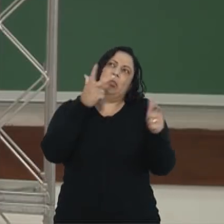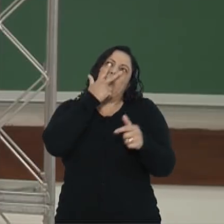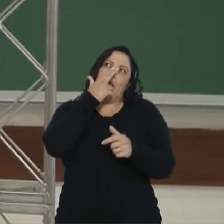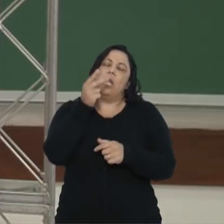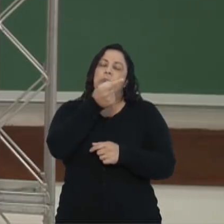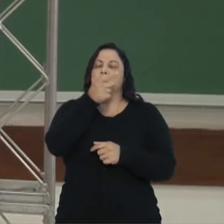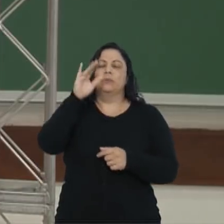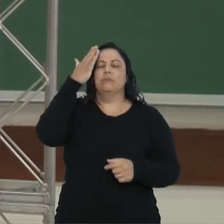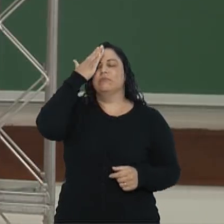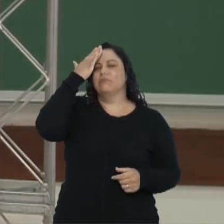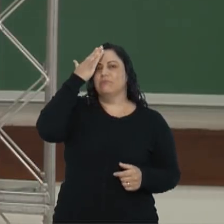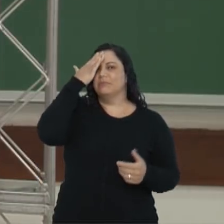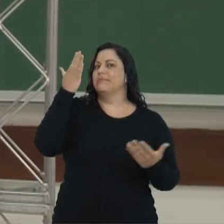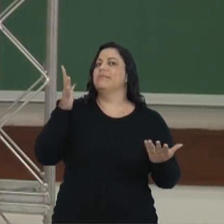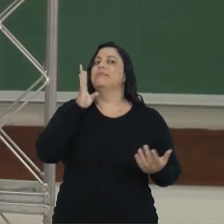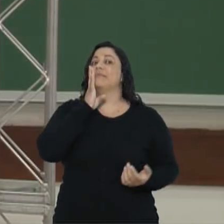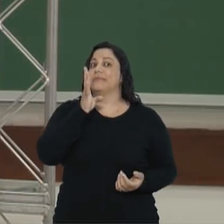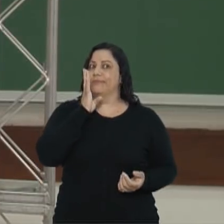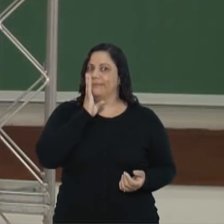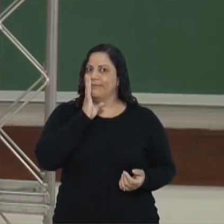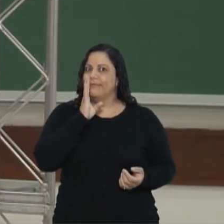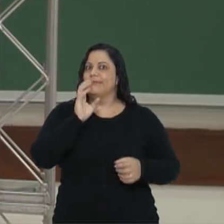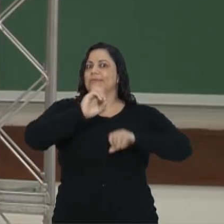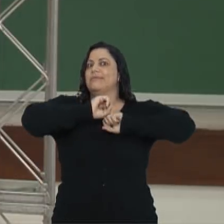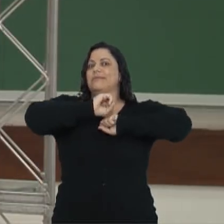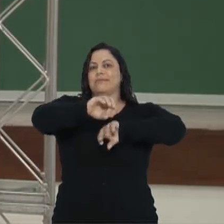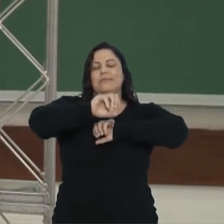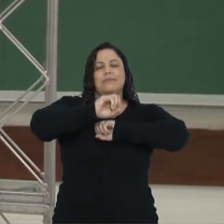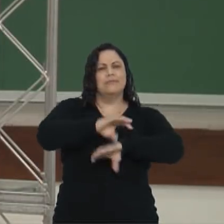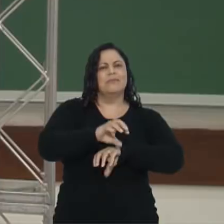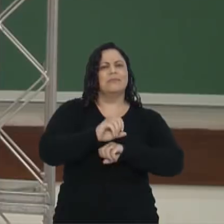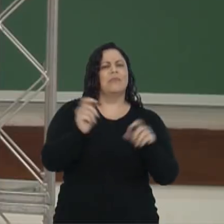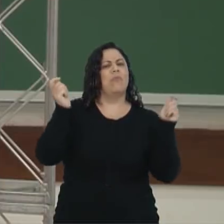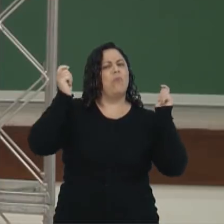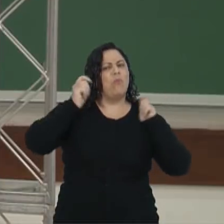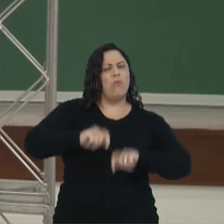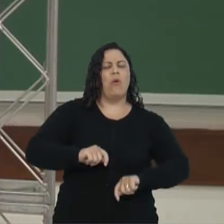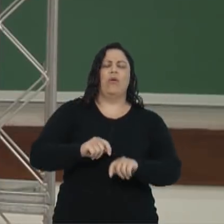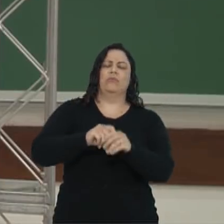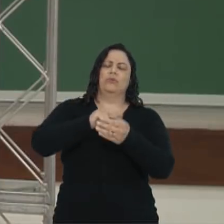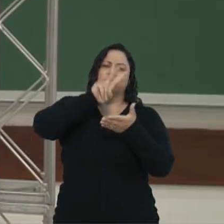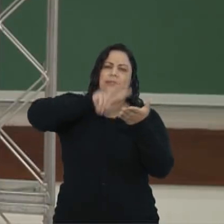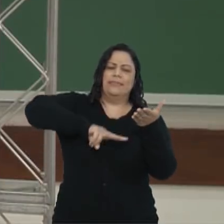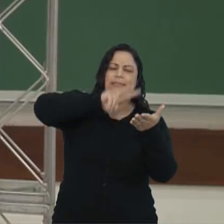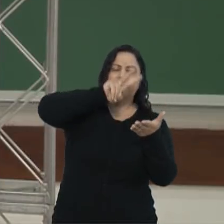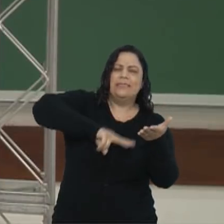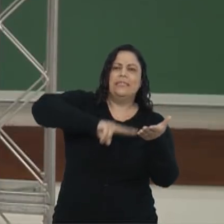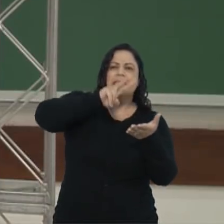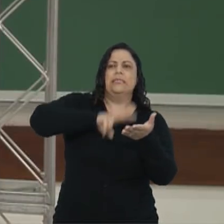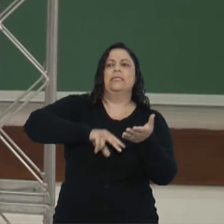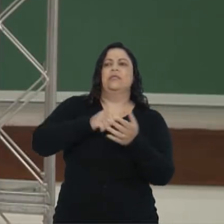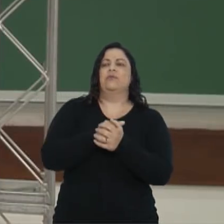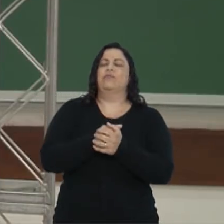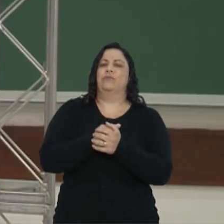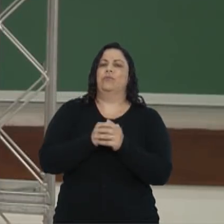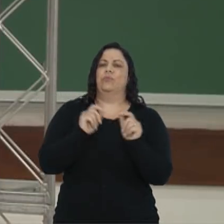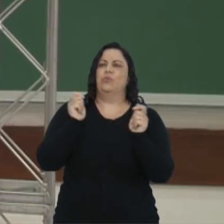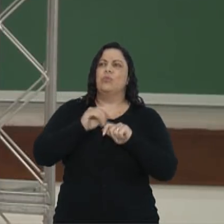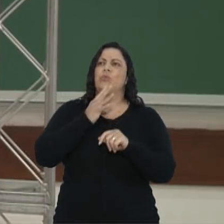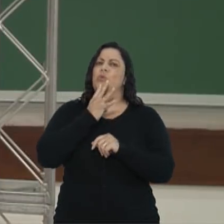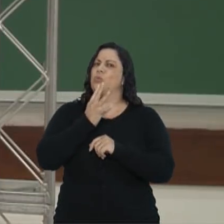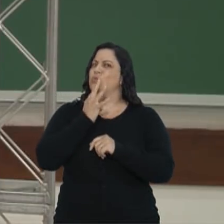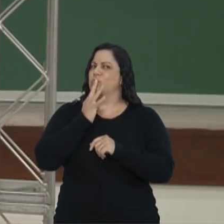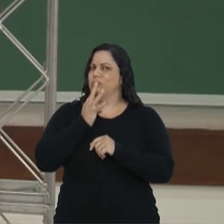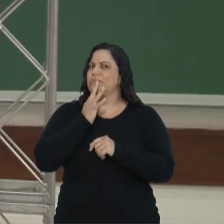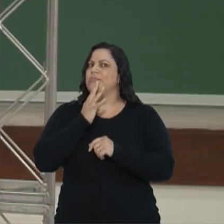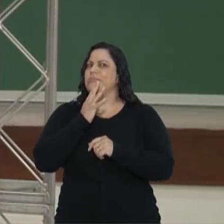bacana a gente trabalhar com isso. Se você quiser, você pode baixar o livro, comprar o livro, ler o livro, conhecer. É sempre bom você conhecer